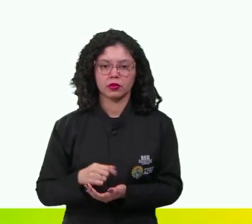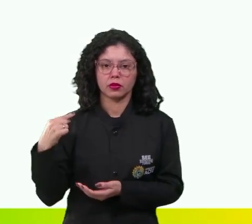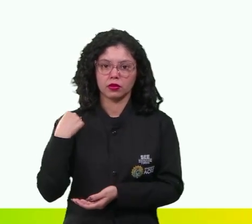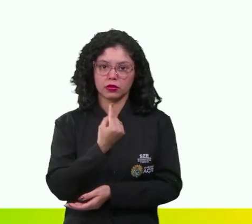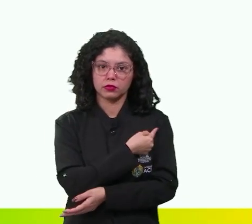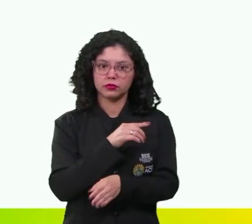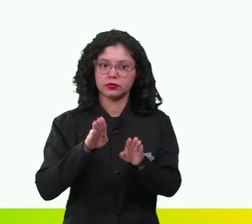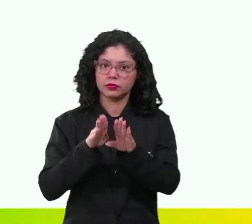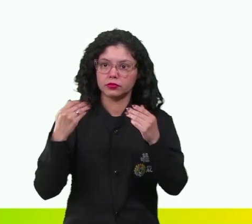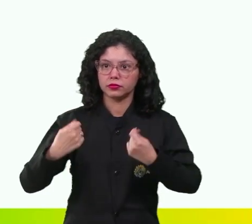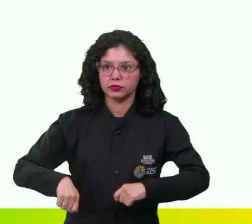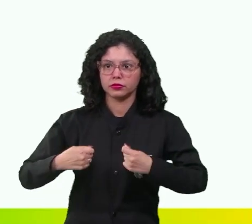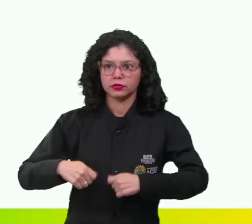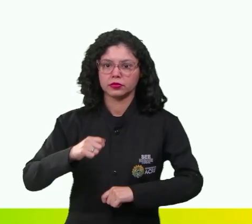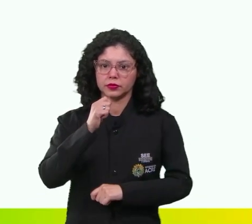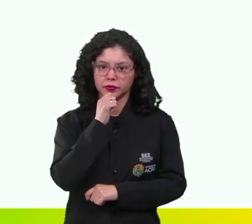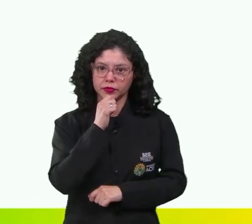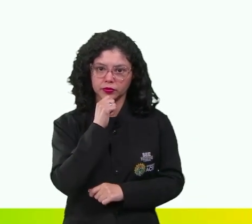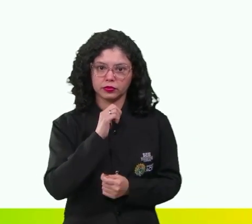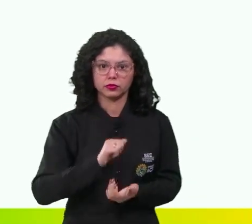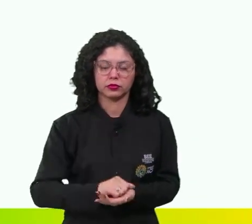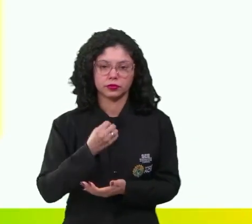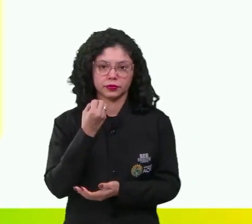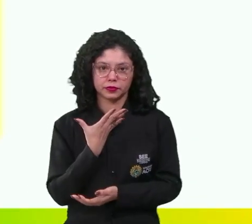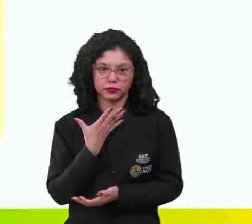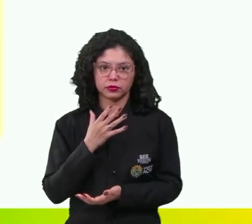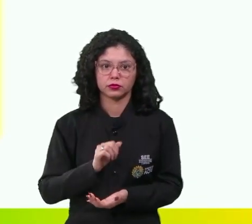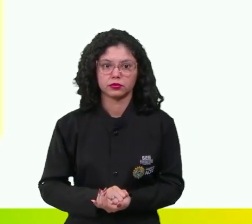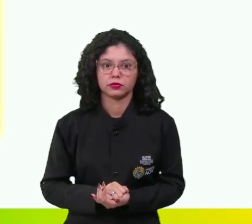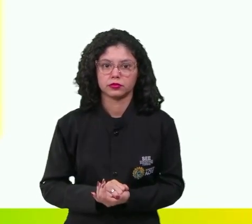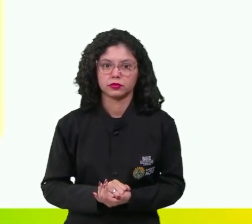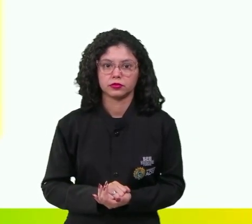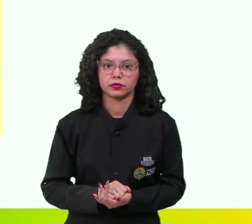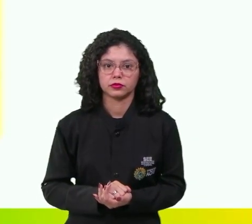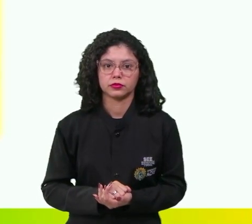gente precisa optar. Bom, então,